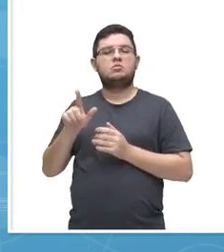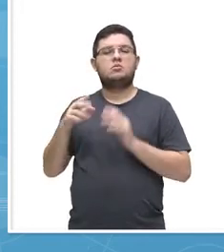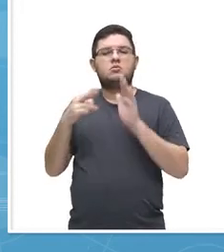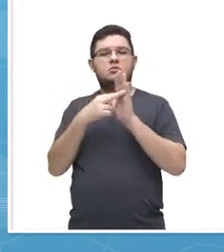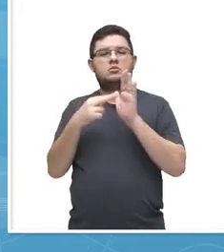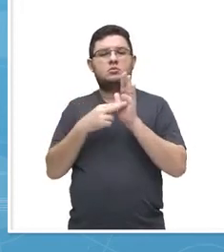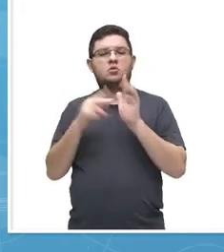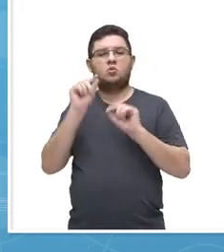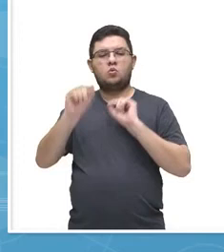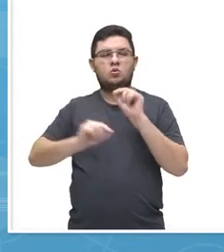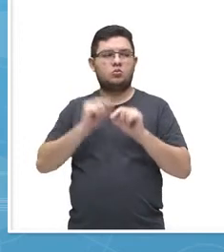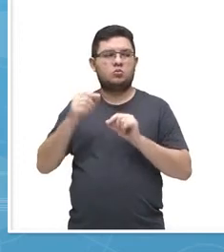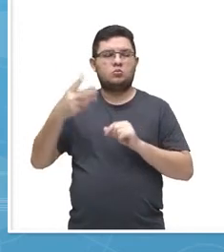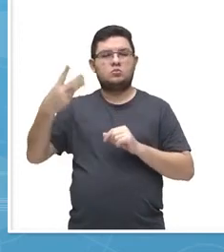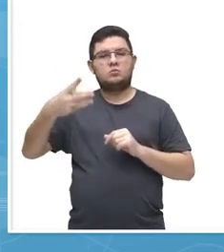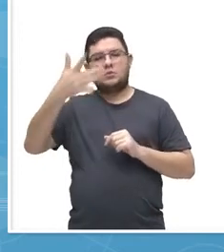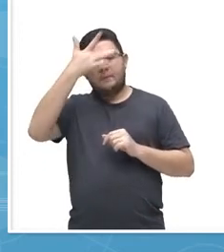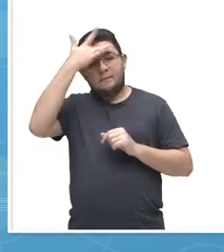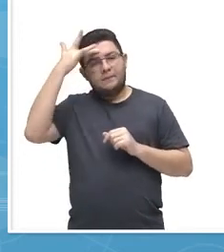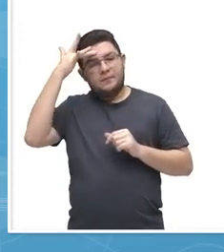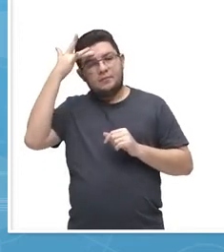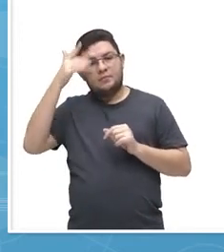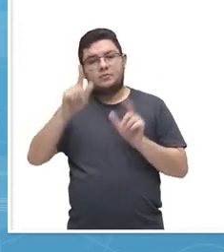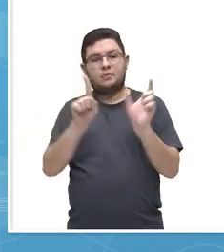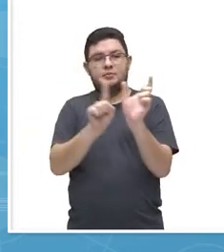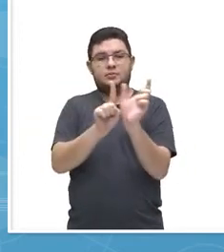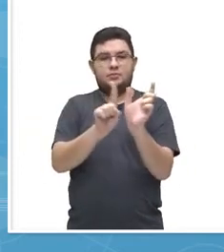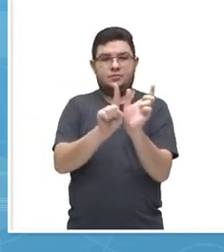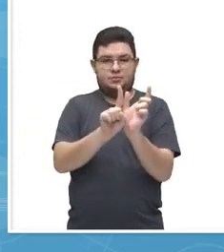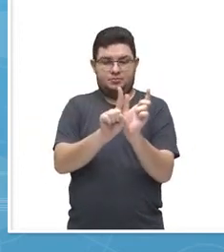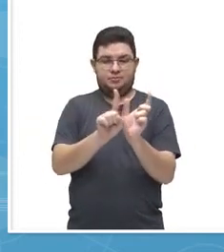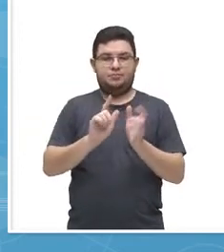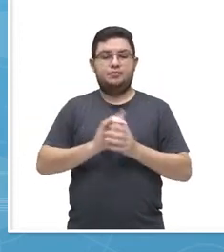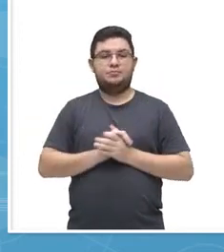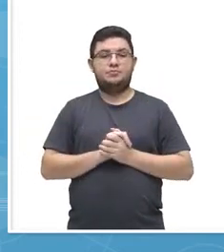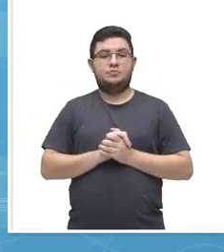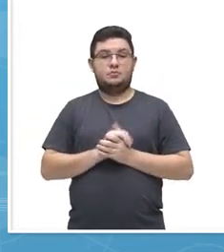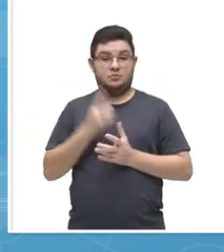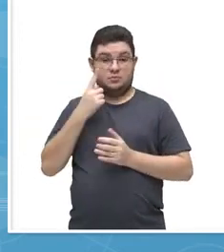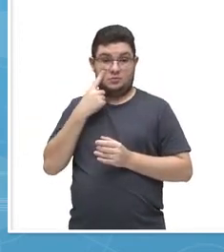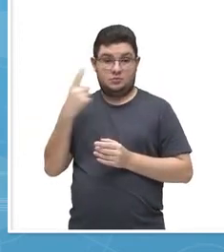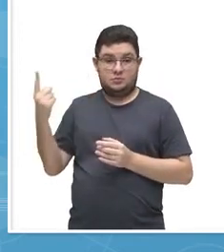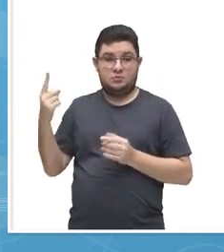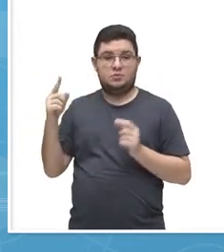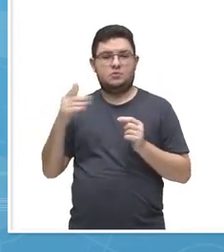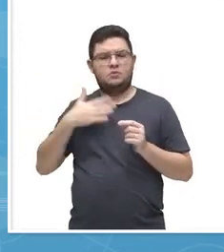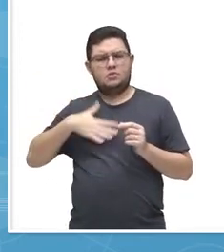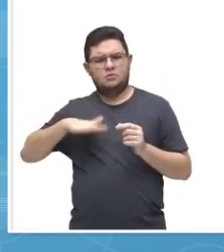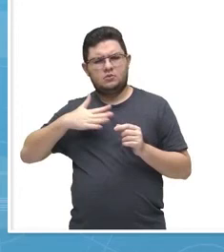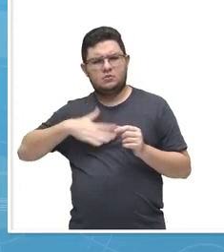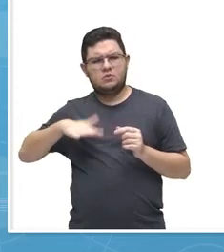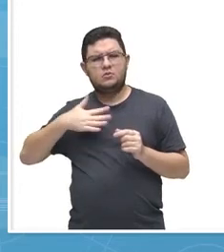da terceira pessoa do singular. Então, vamos analisar aqui a resposta para a gente ver com calma